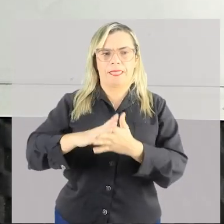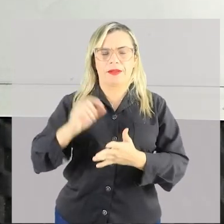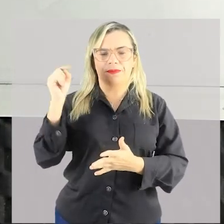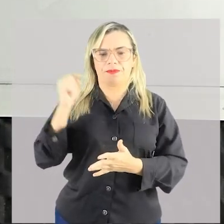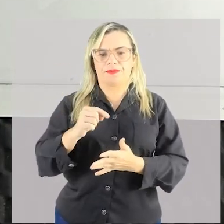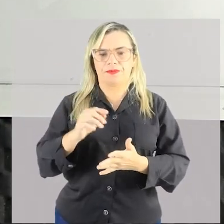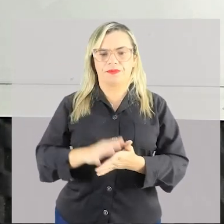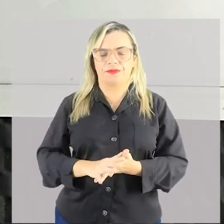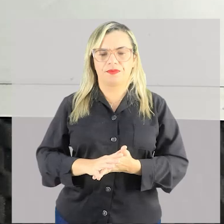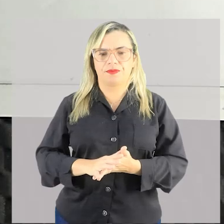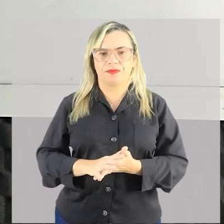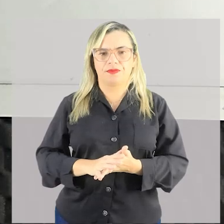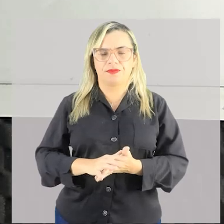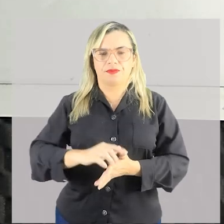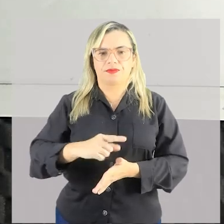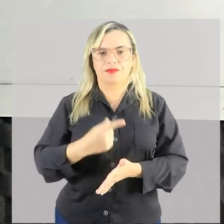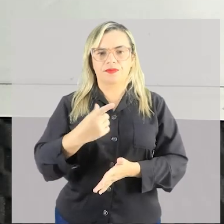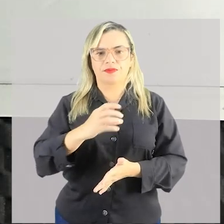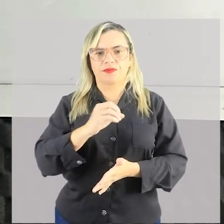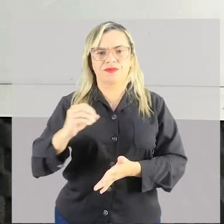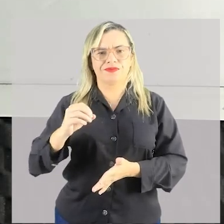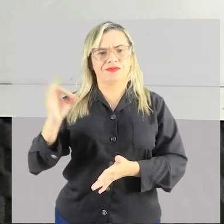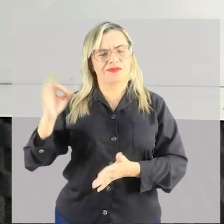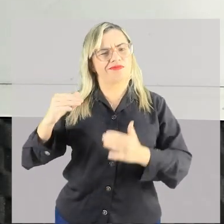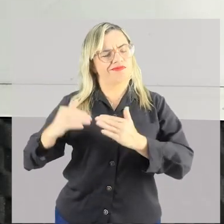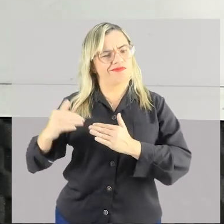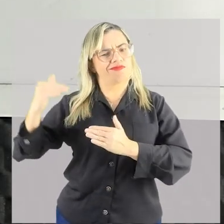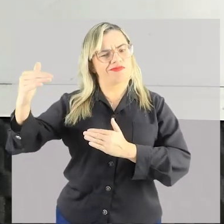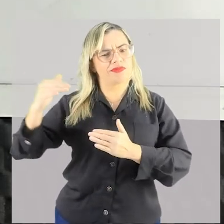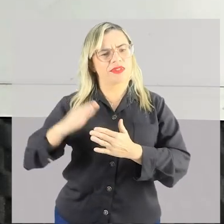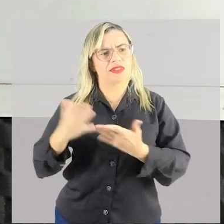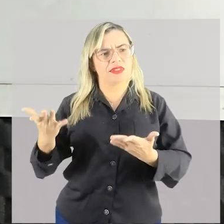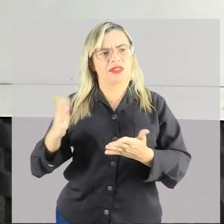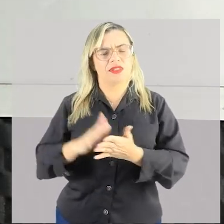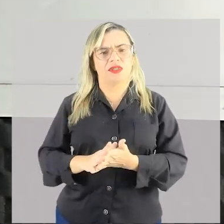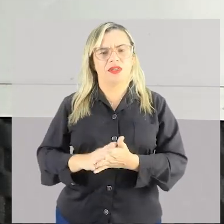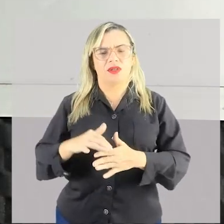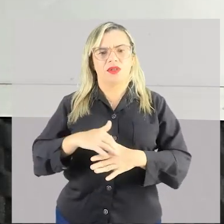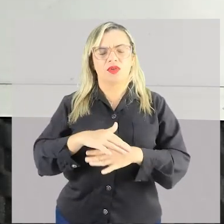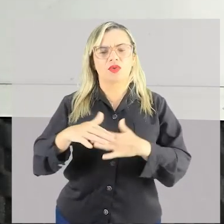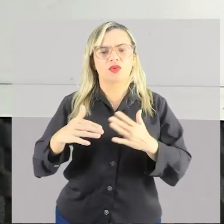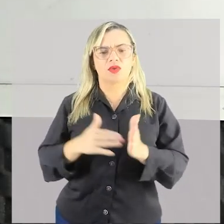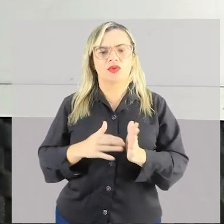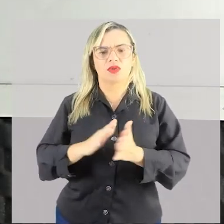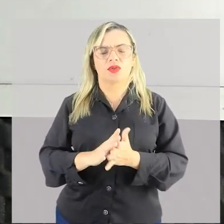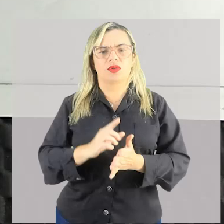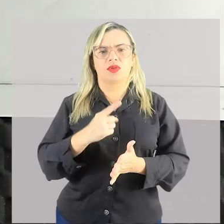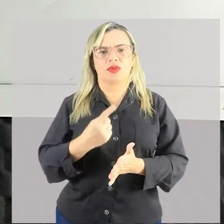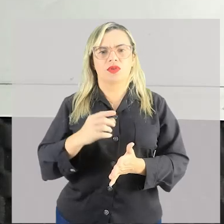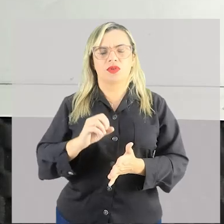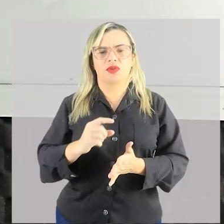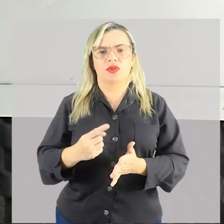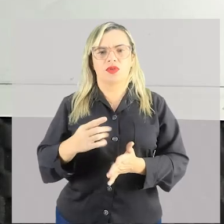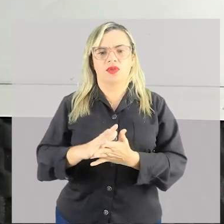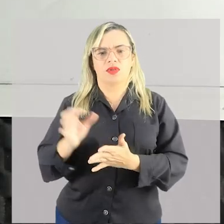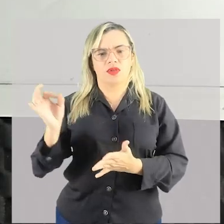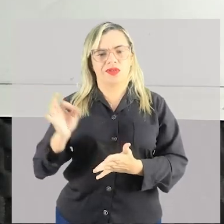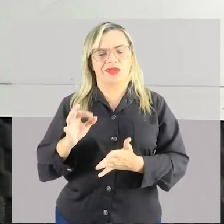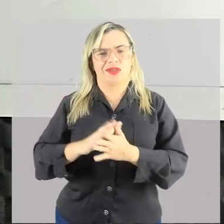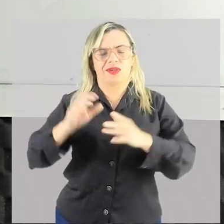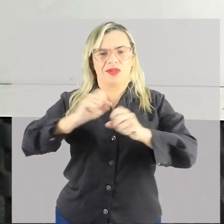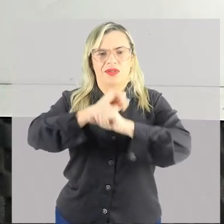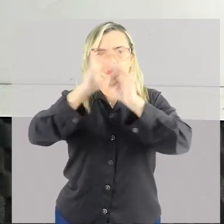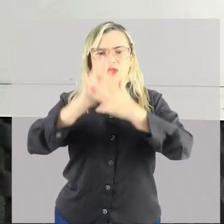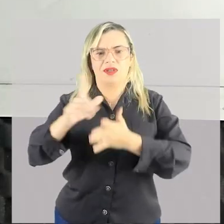passa aqui de 100% né F 101% então o que que aconteceu provavelmente né